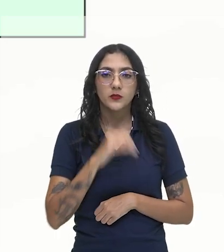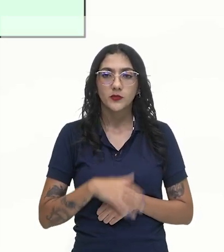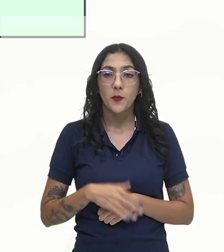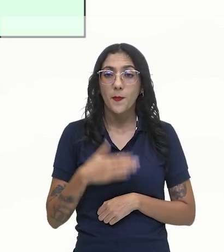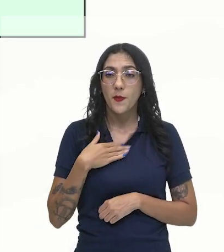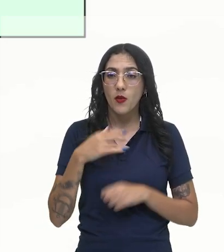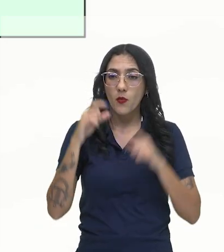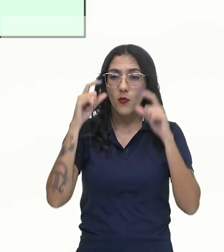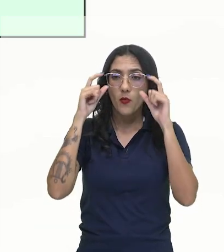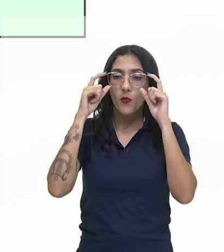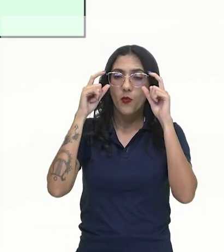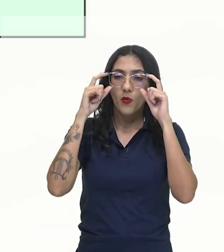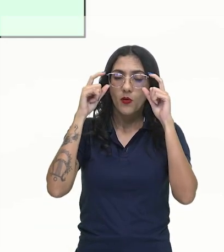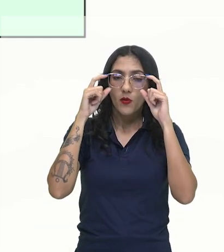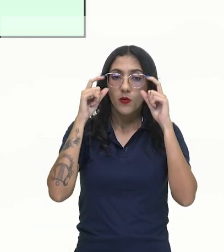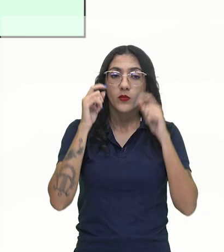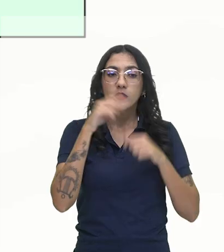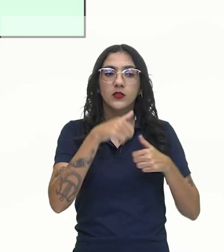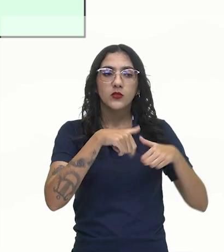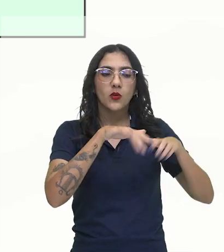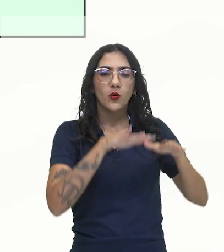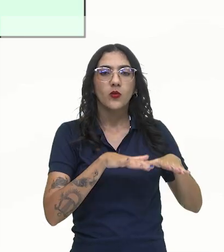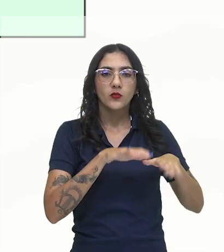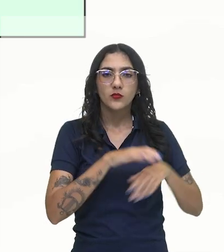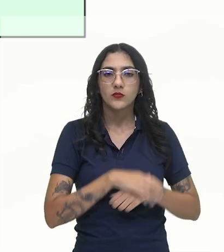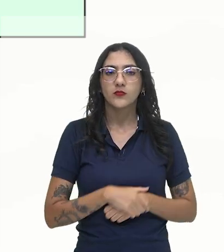estão no vestiário.